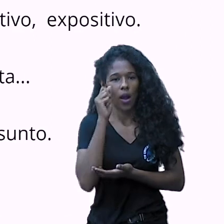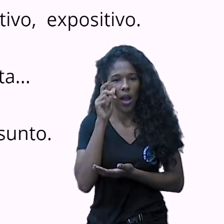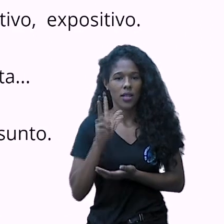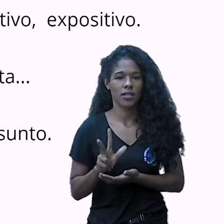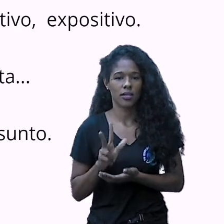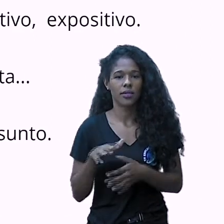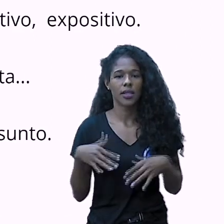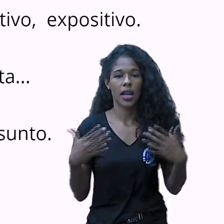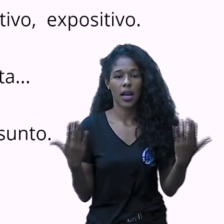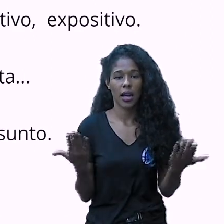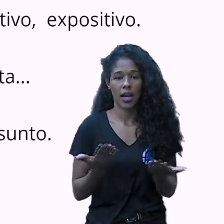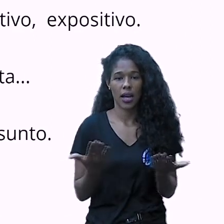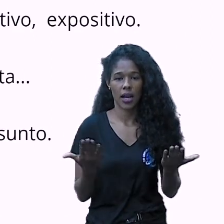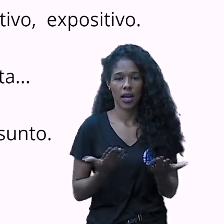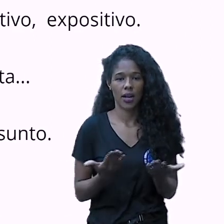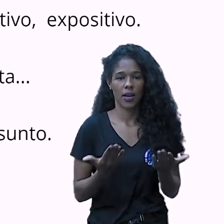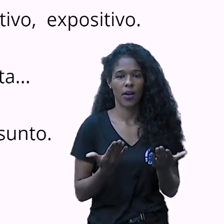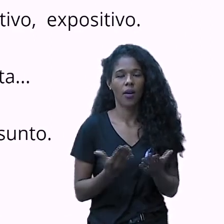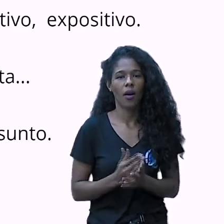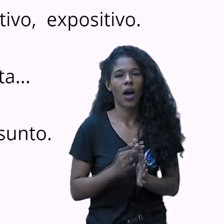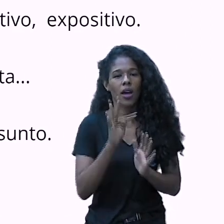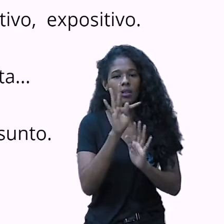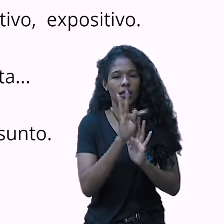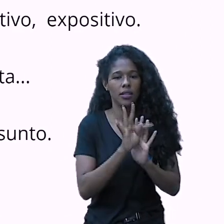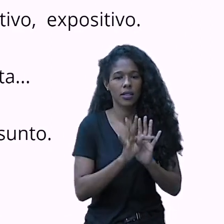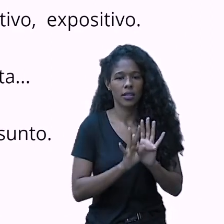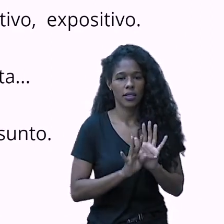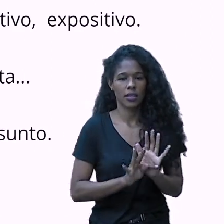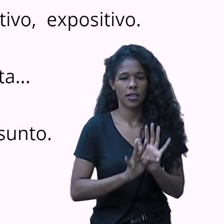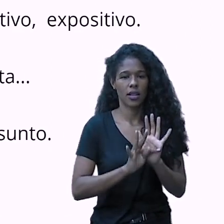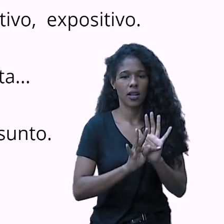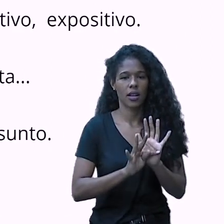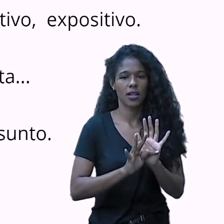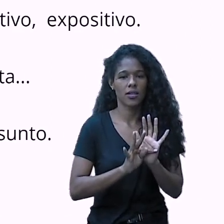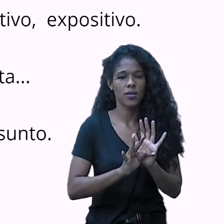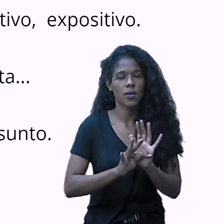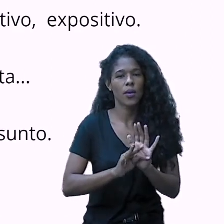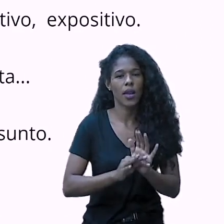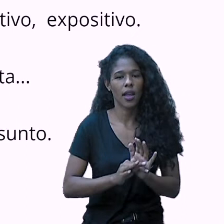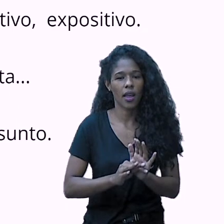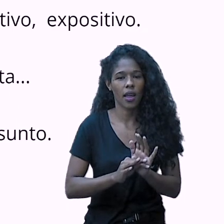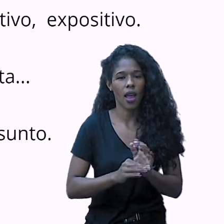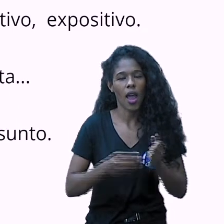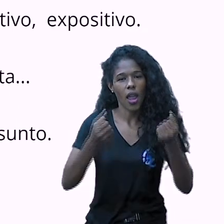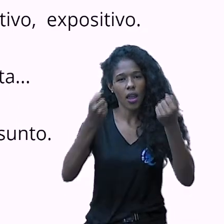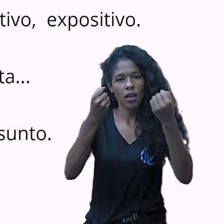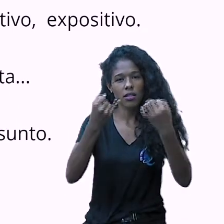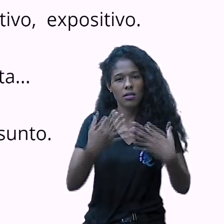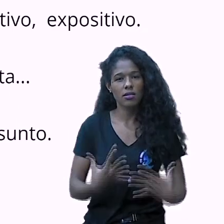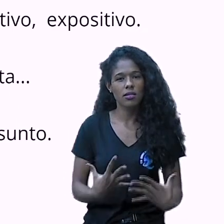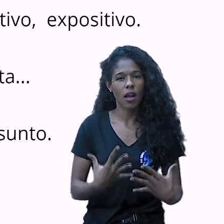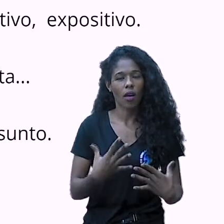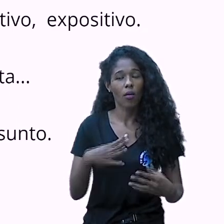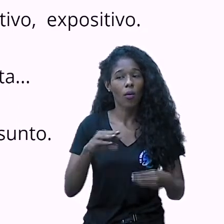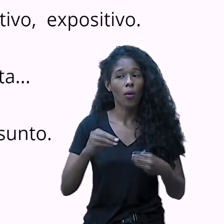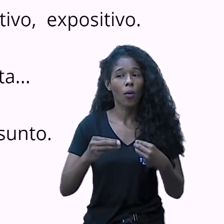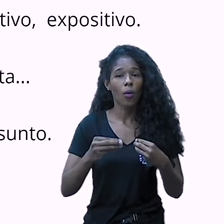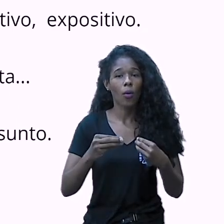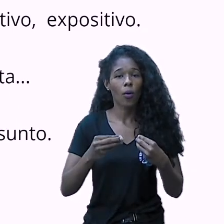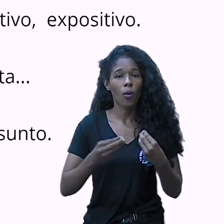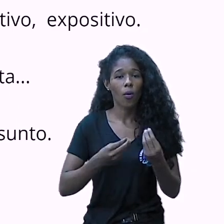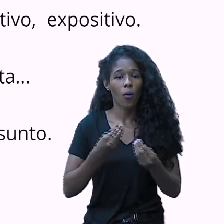descritivos. Narrativo, descritivo, injuntivo, dissertativo, expositivo. São o que,